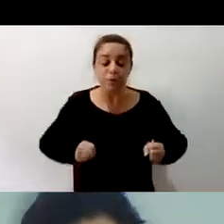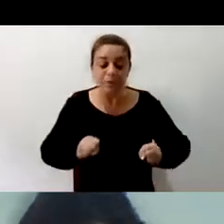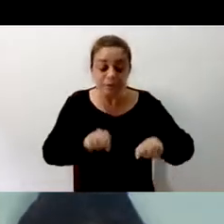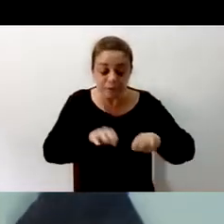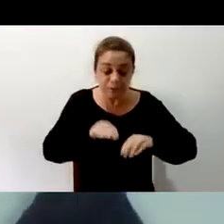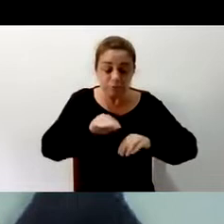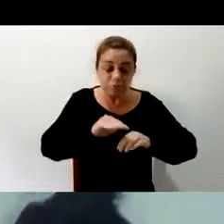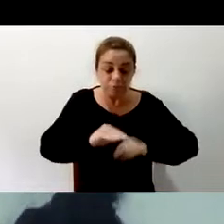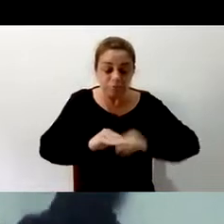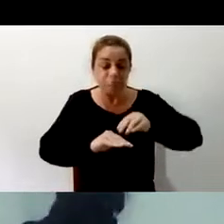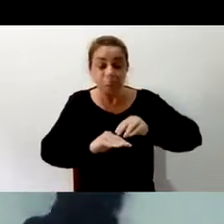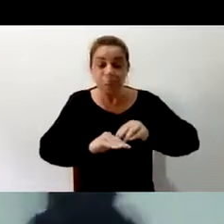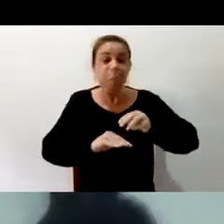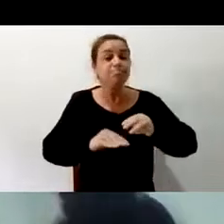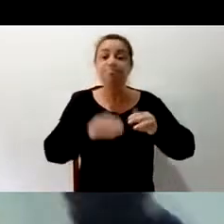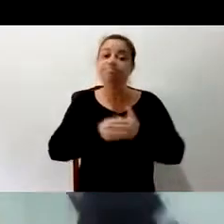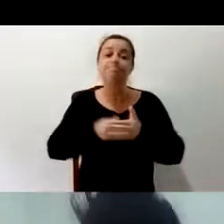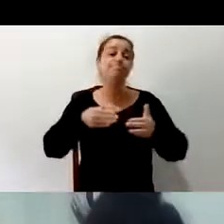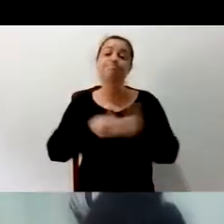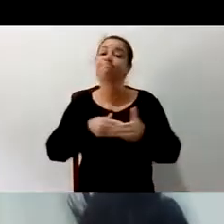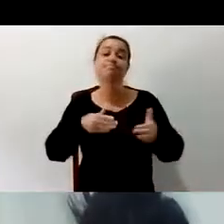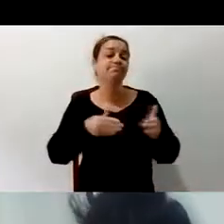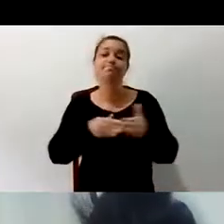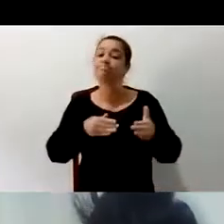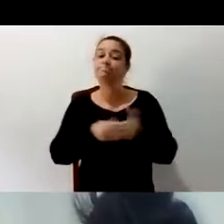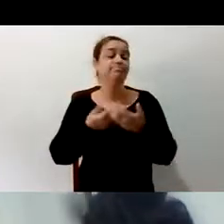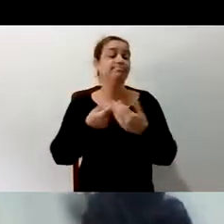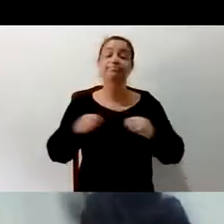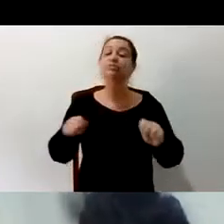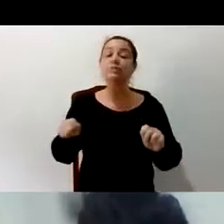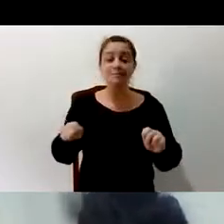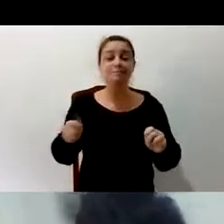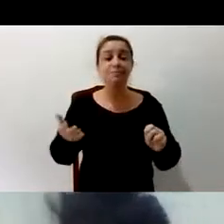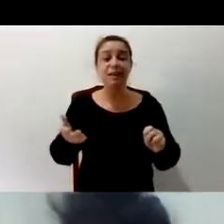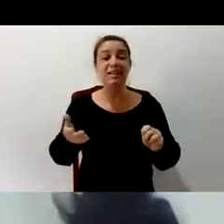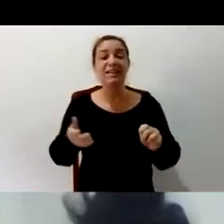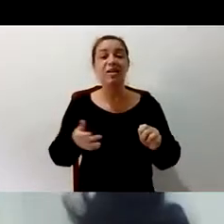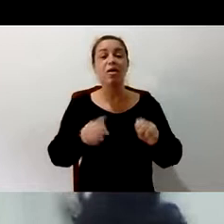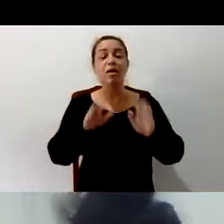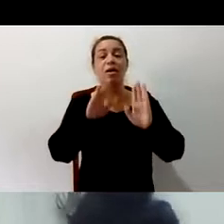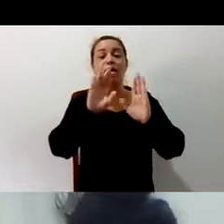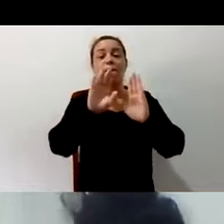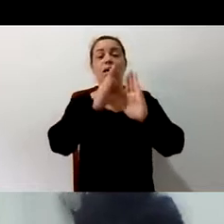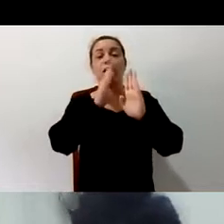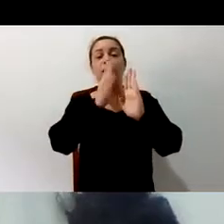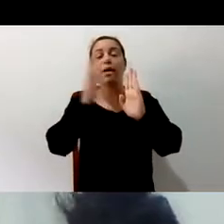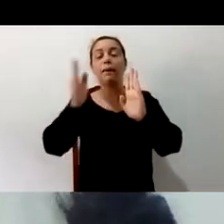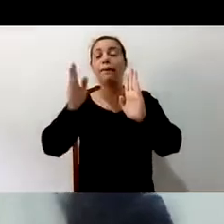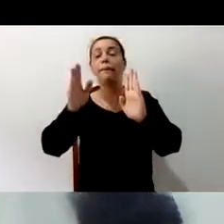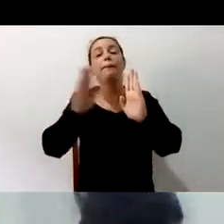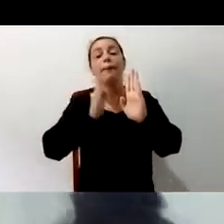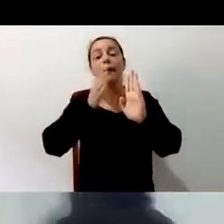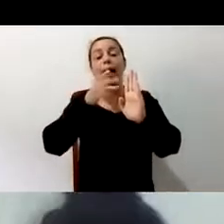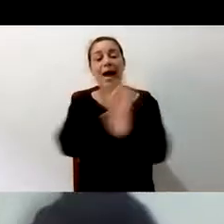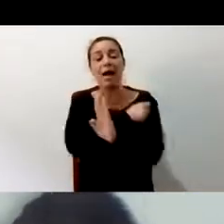poder entrar no espaço. Então, às vezes, ela até evitava de ir na biblioteca. Então, quando eu percebi